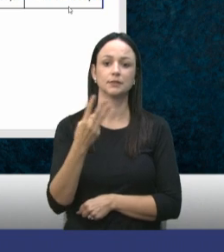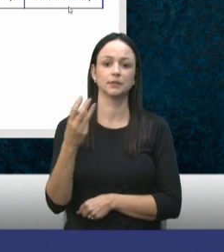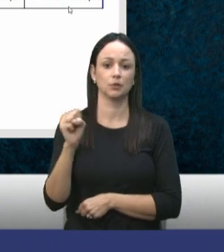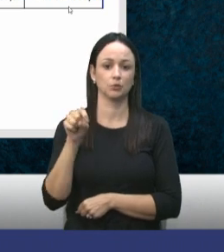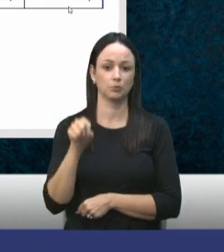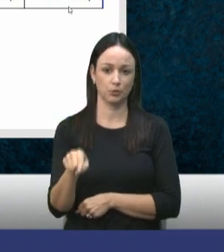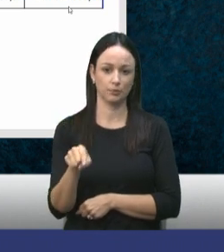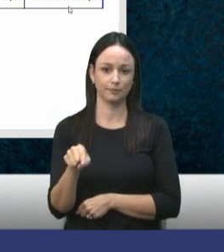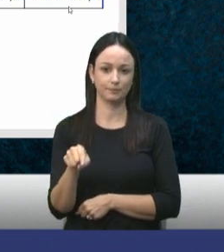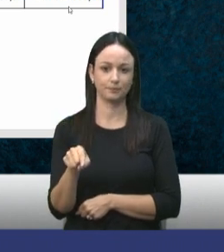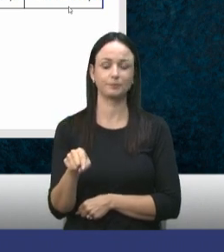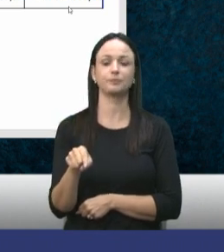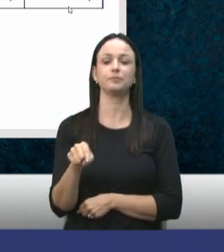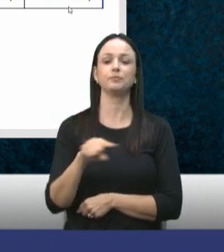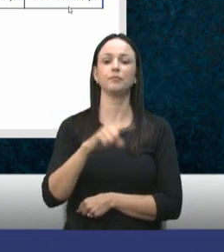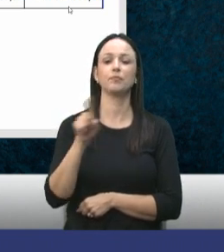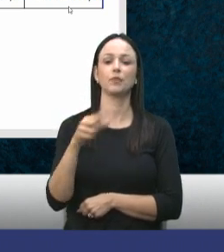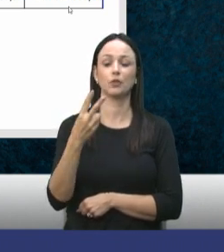642.338.000.